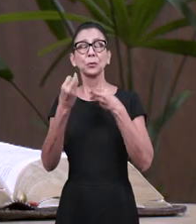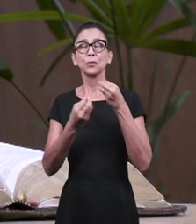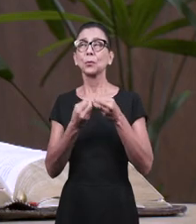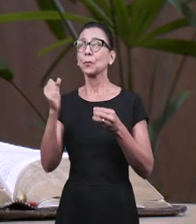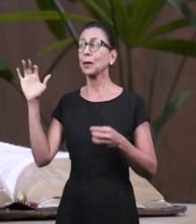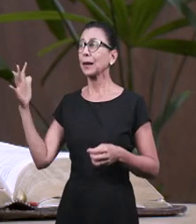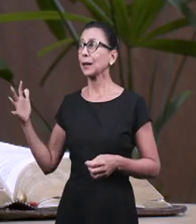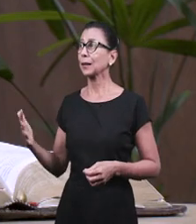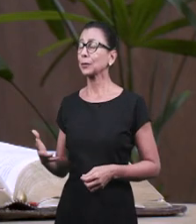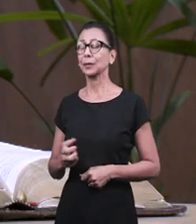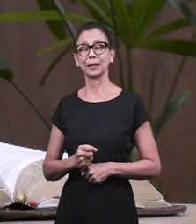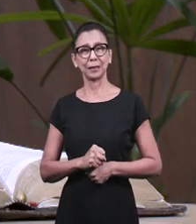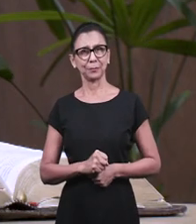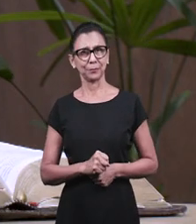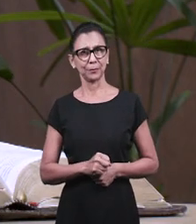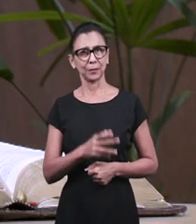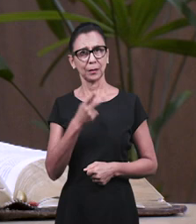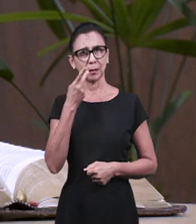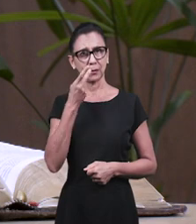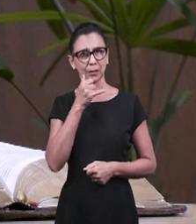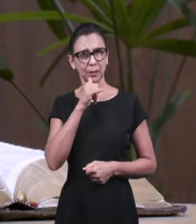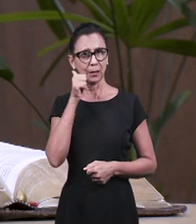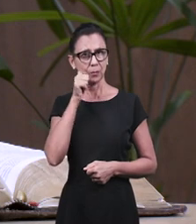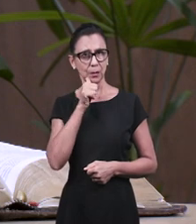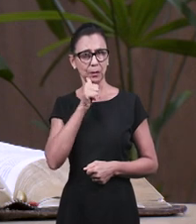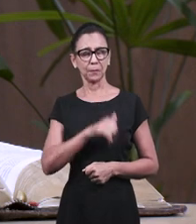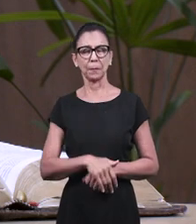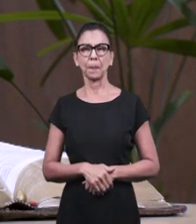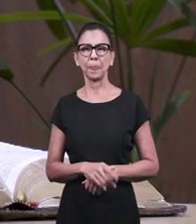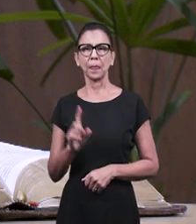Ela disse assim: nossos pais